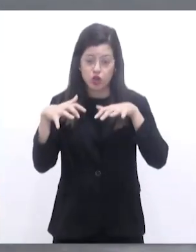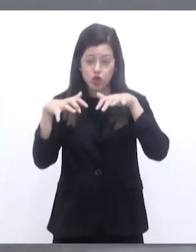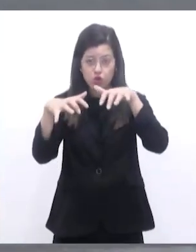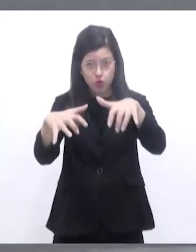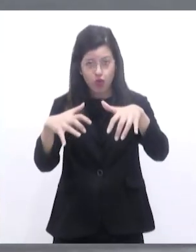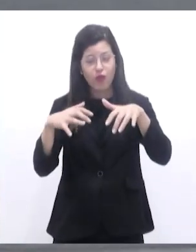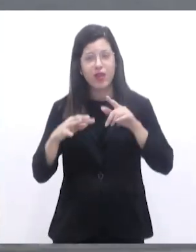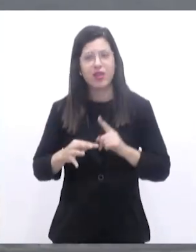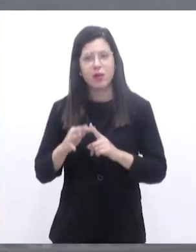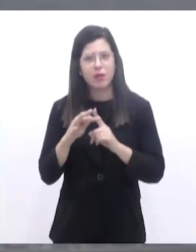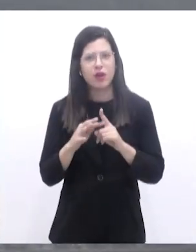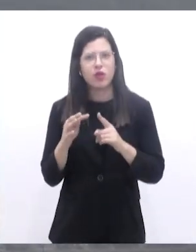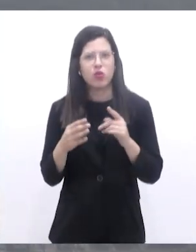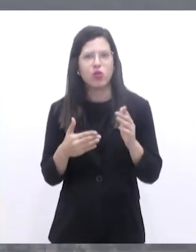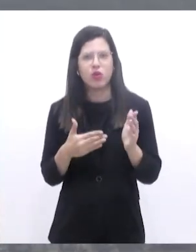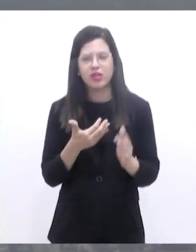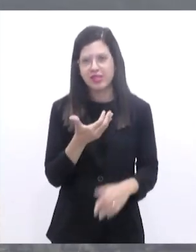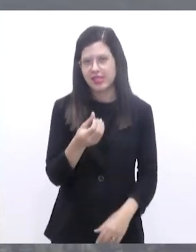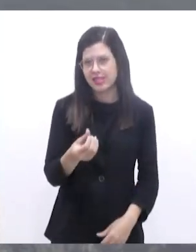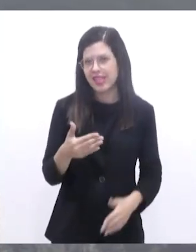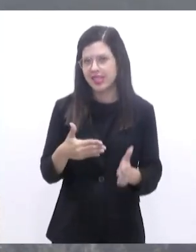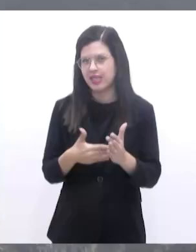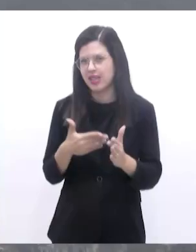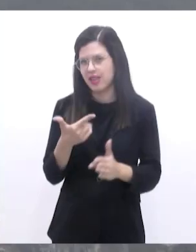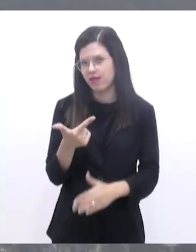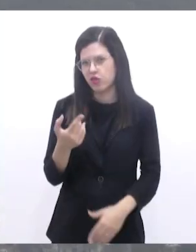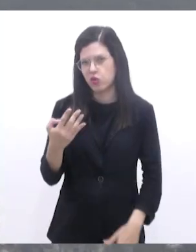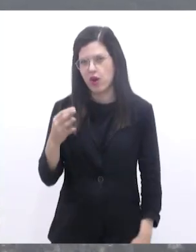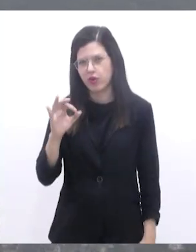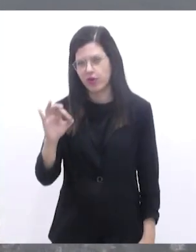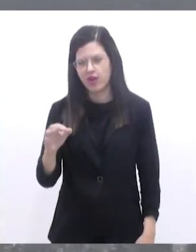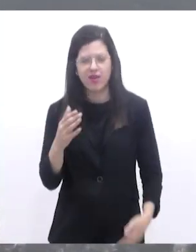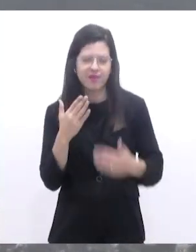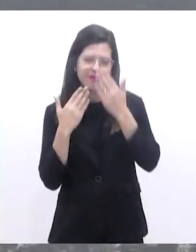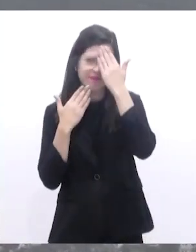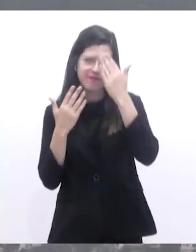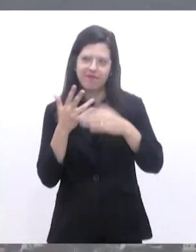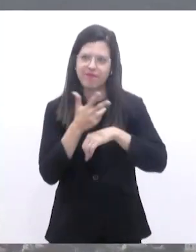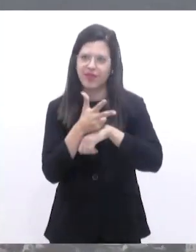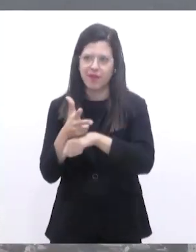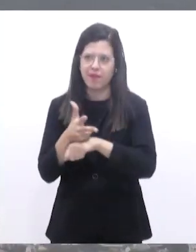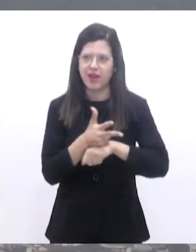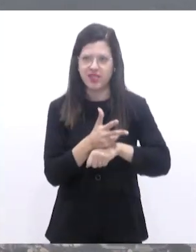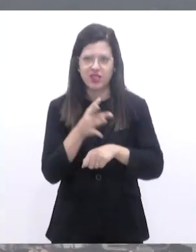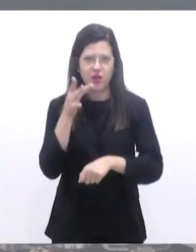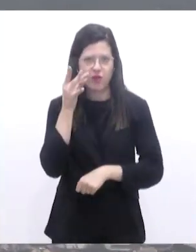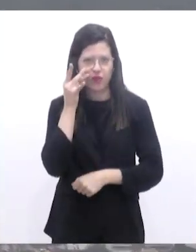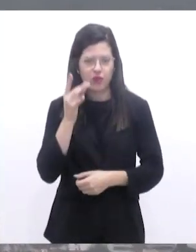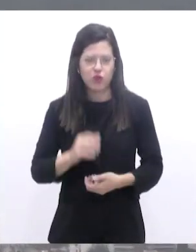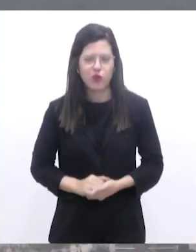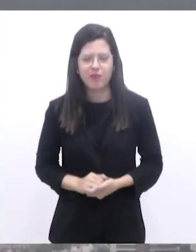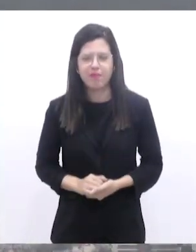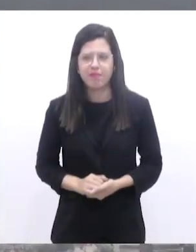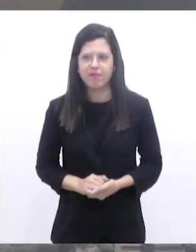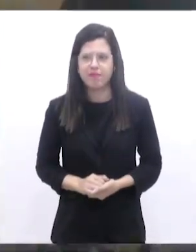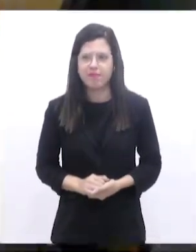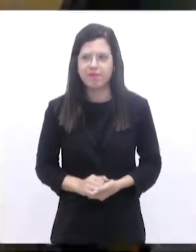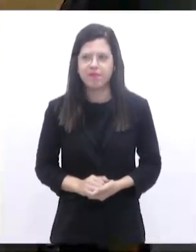As temperaturas variam de 16 a 24 graus. Obrigado, Ricardo Tourinho, pelas imagens ao